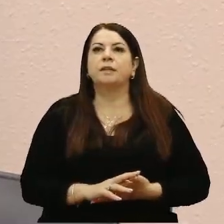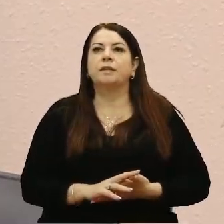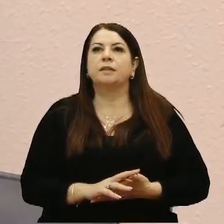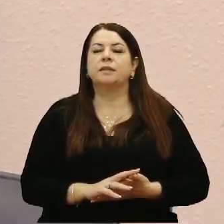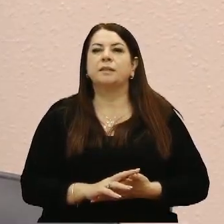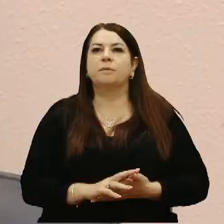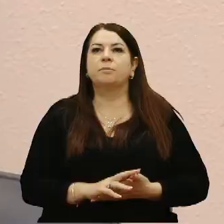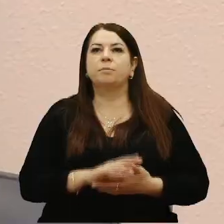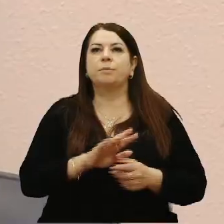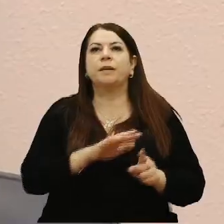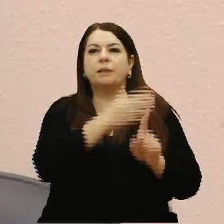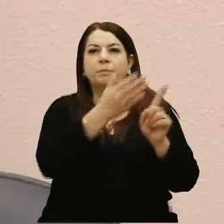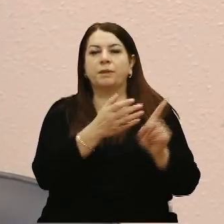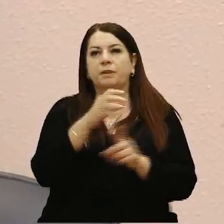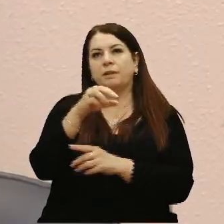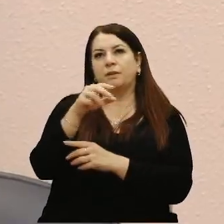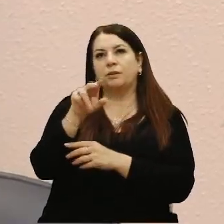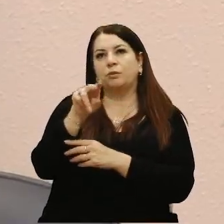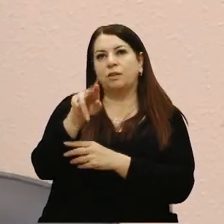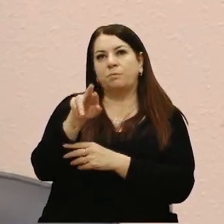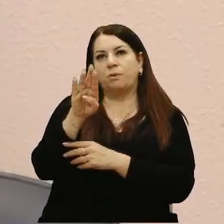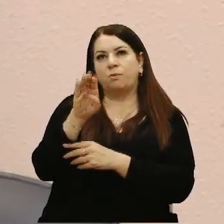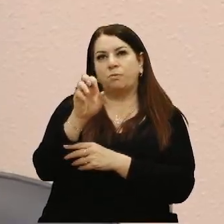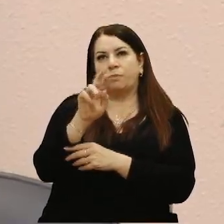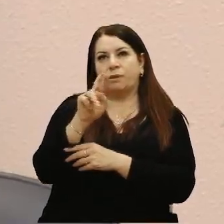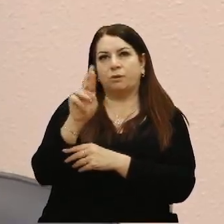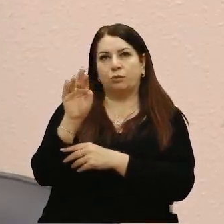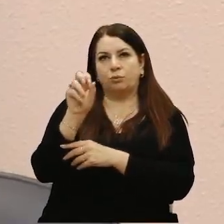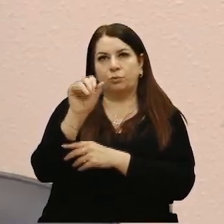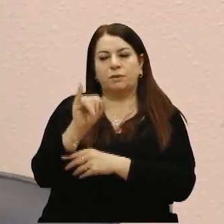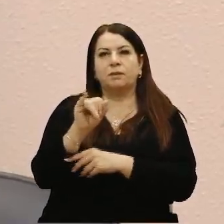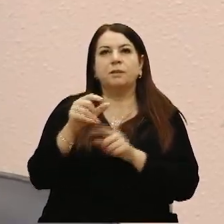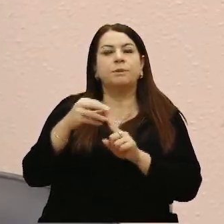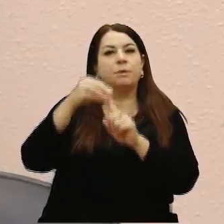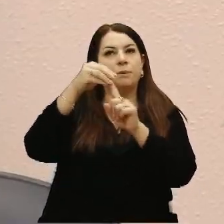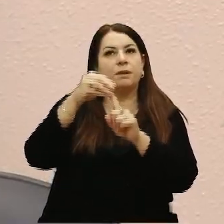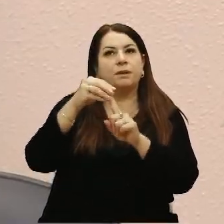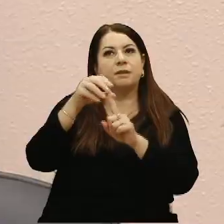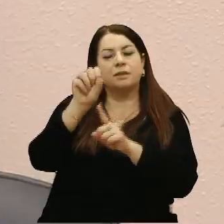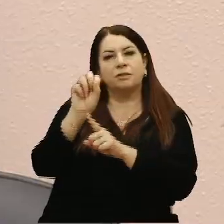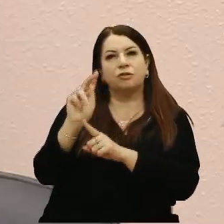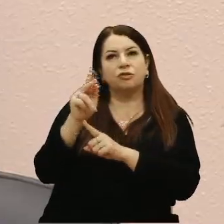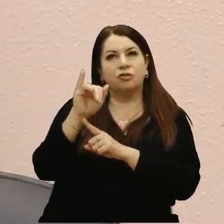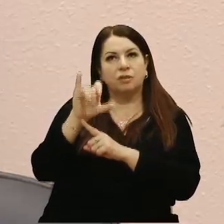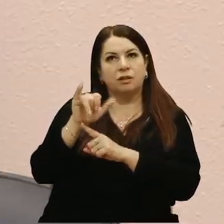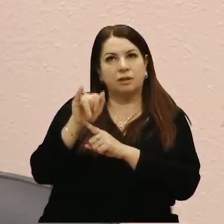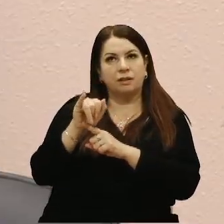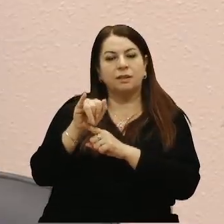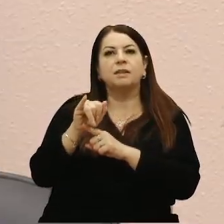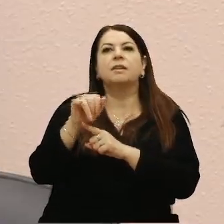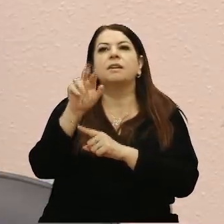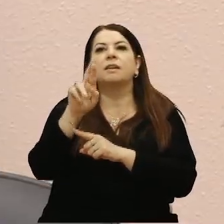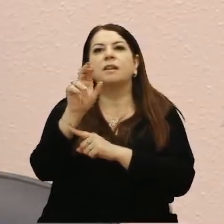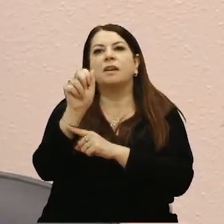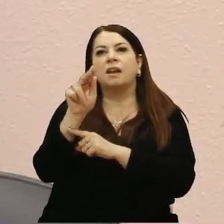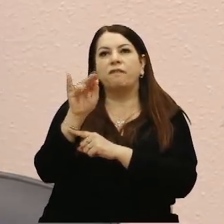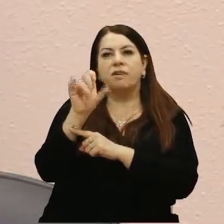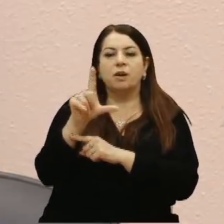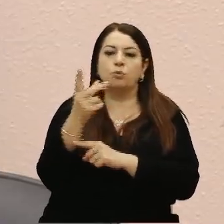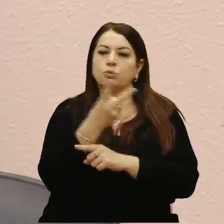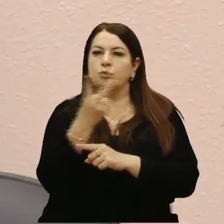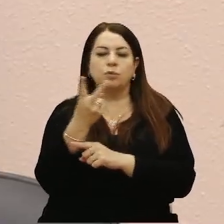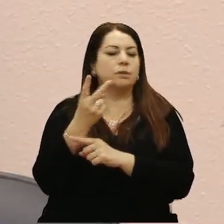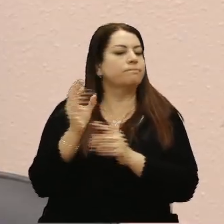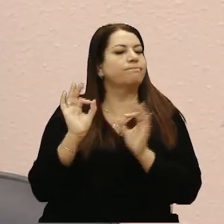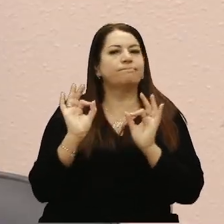dos irmãos Bertucci, principalmente a Shirley Paravisi e ao Rafael Debona, um grande irmão, duas grandes